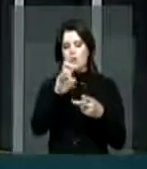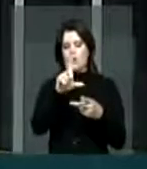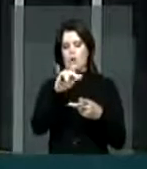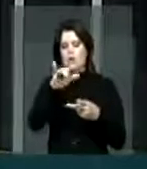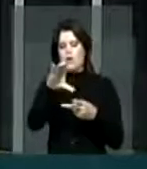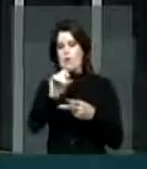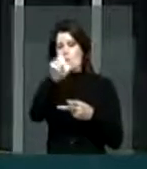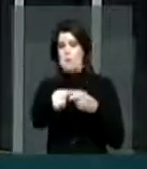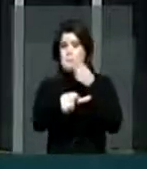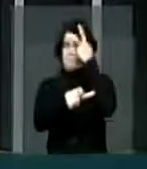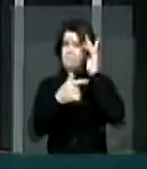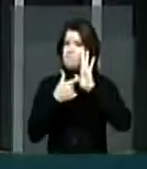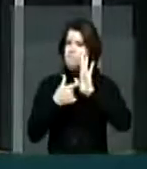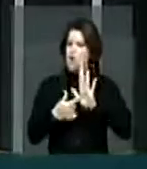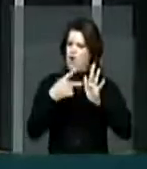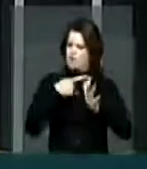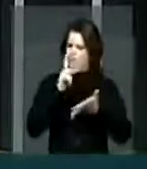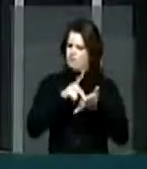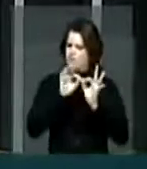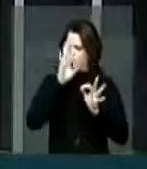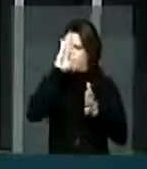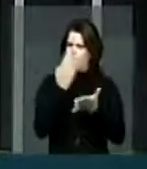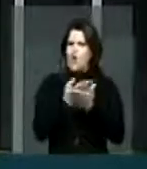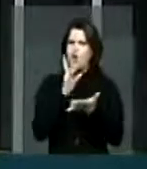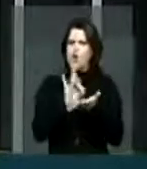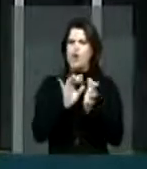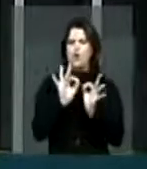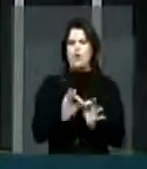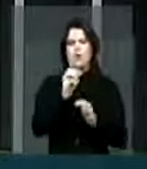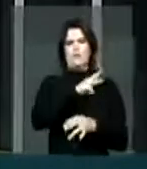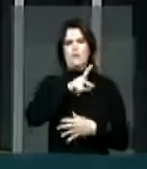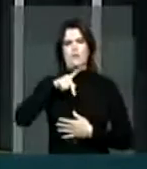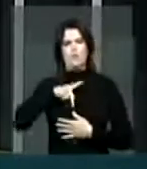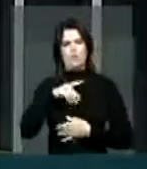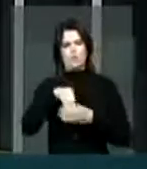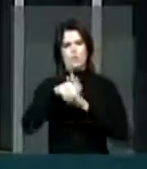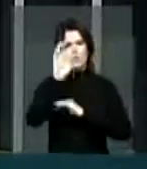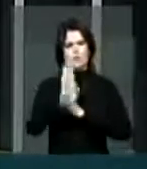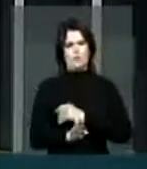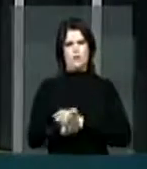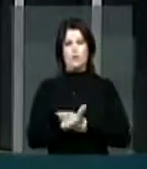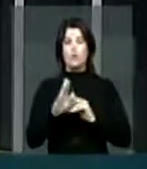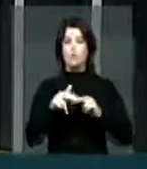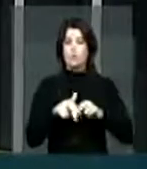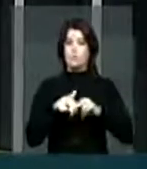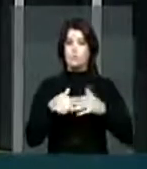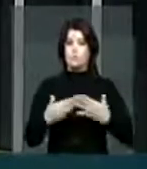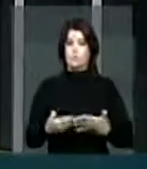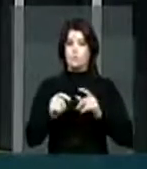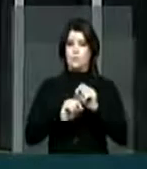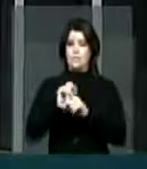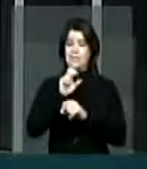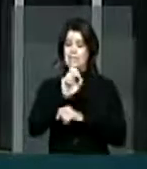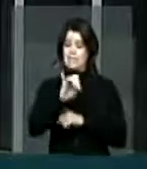que são exemplos de compromisso do Ministério Público com a nação brasileira. Portanto, se o